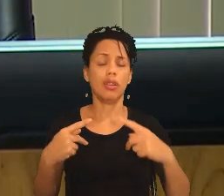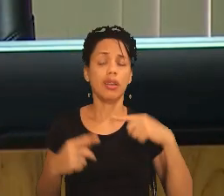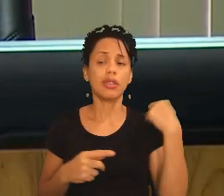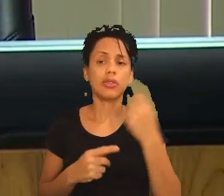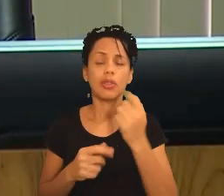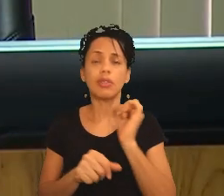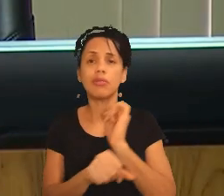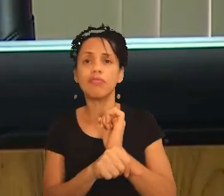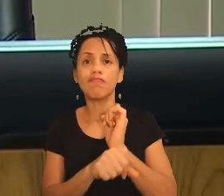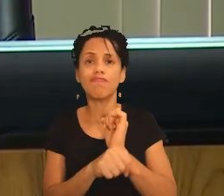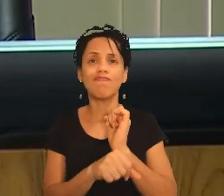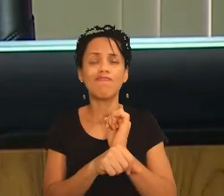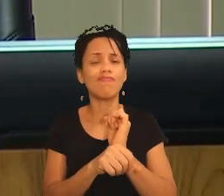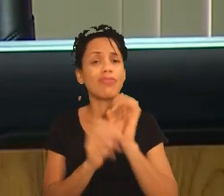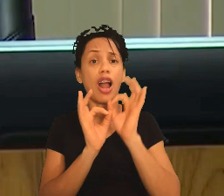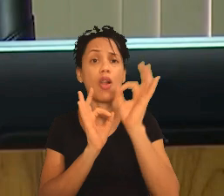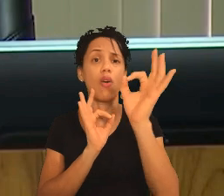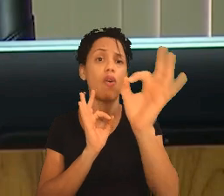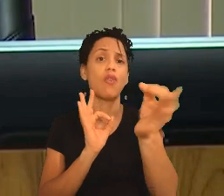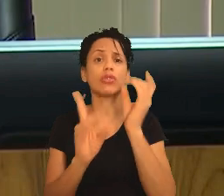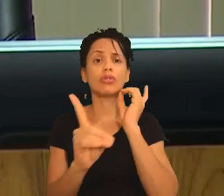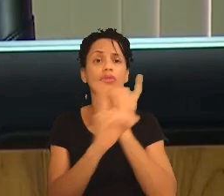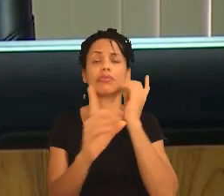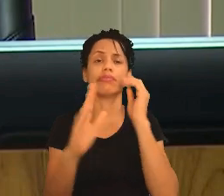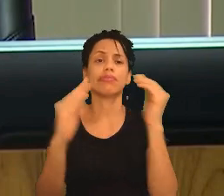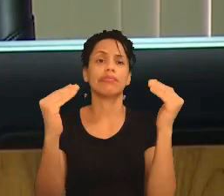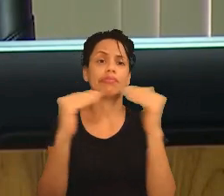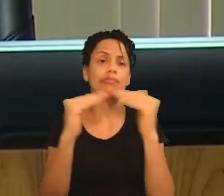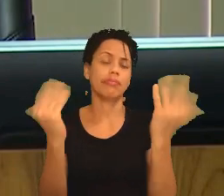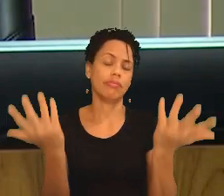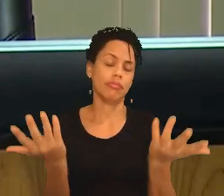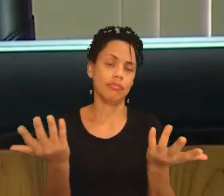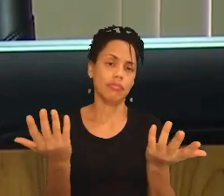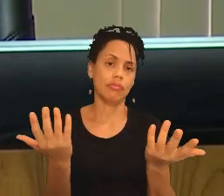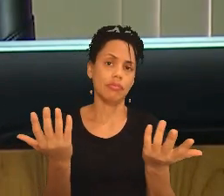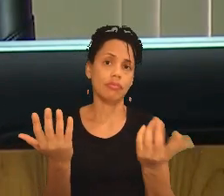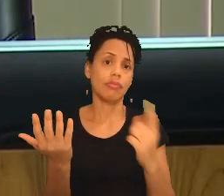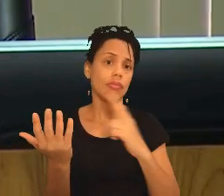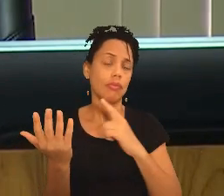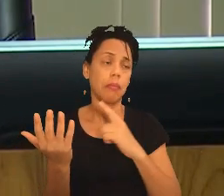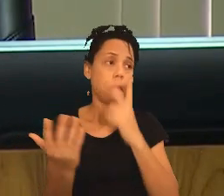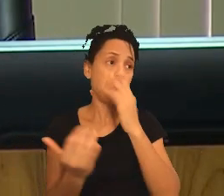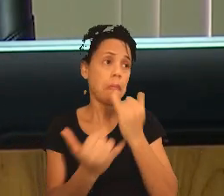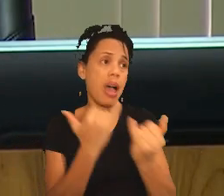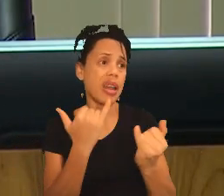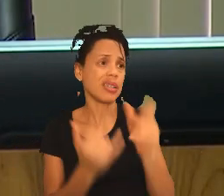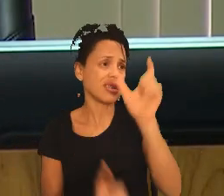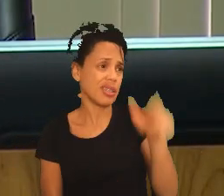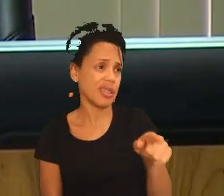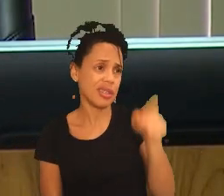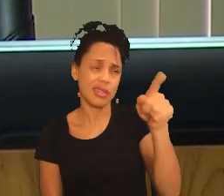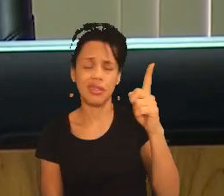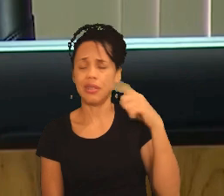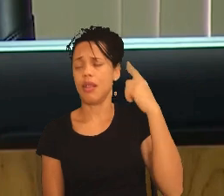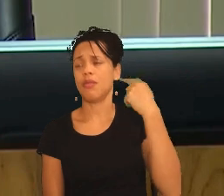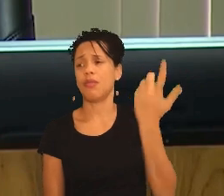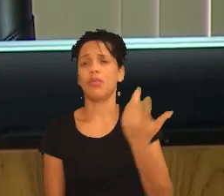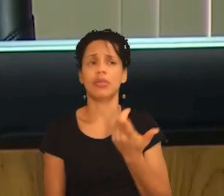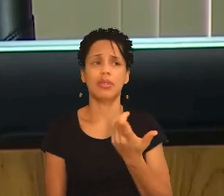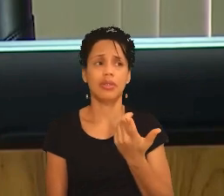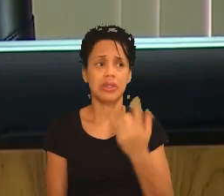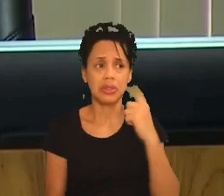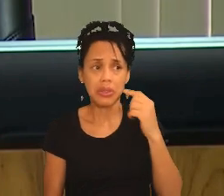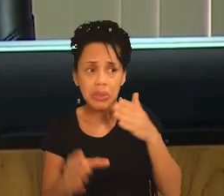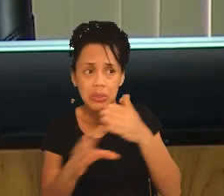igualitário para todos nós, no que diz respeito a esse conceito de direitos humanos, né? Que é tão distante